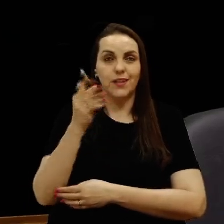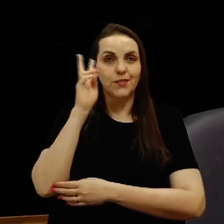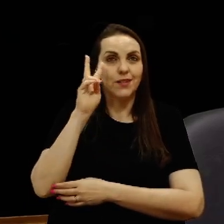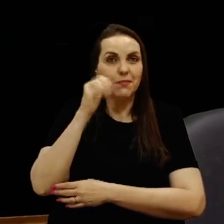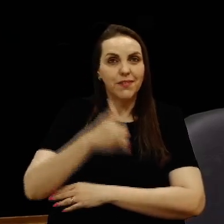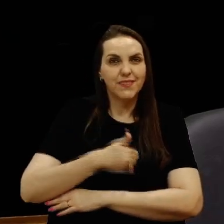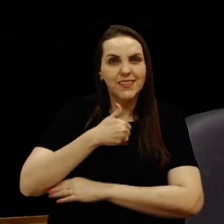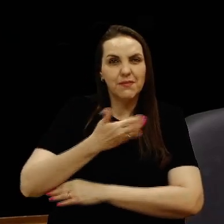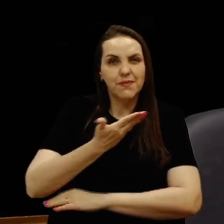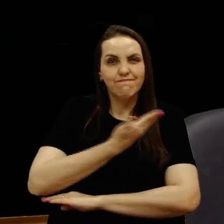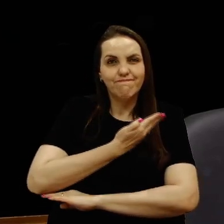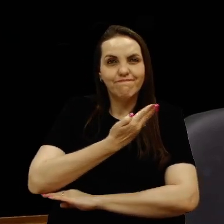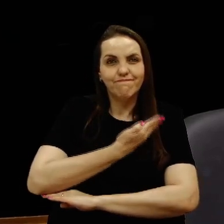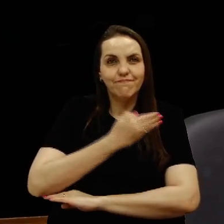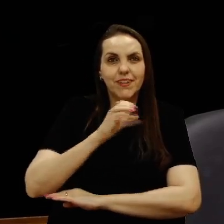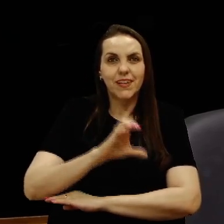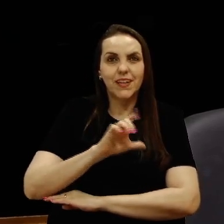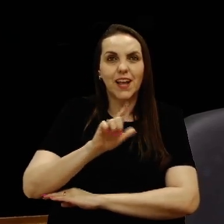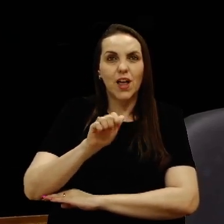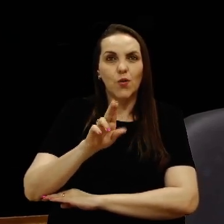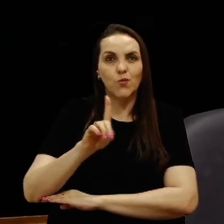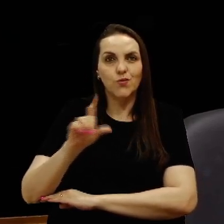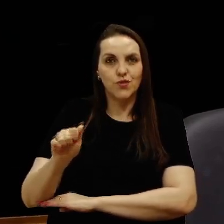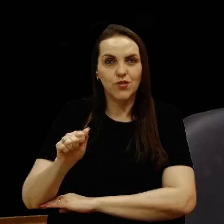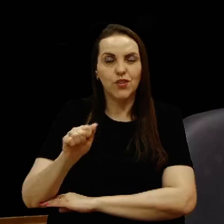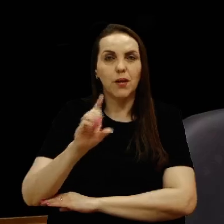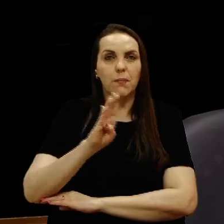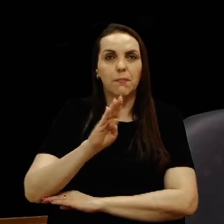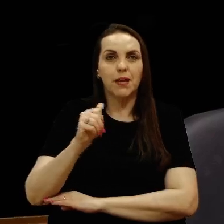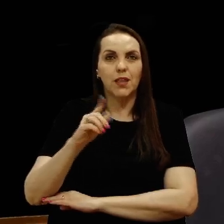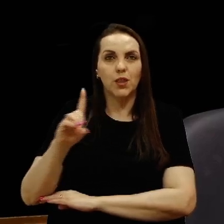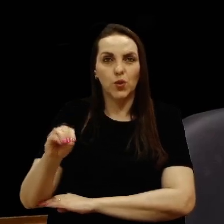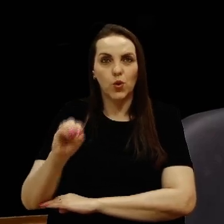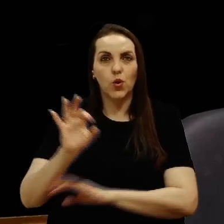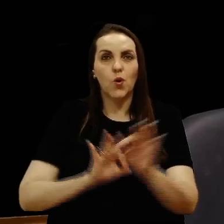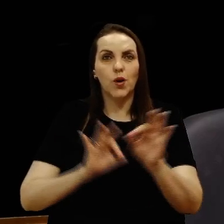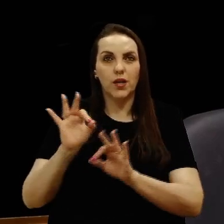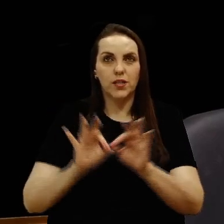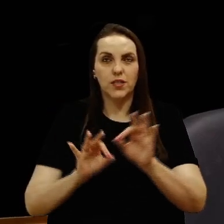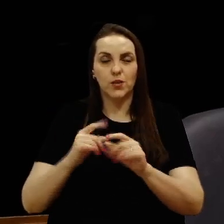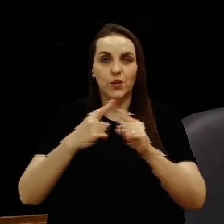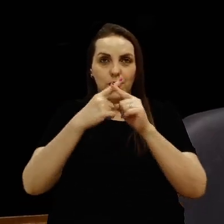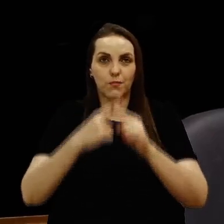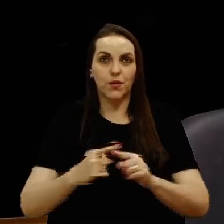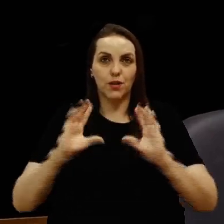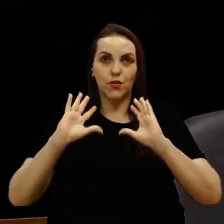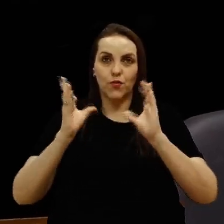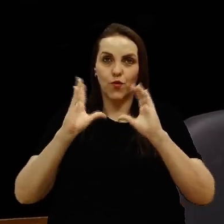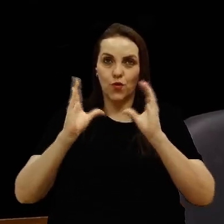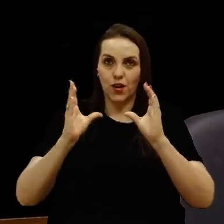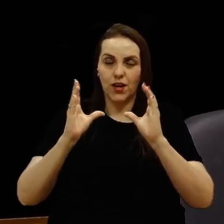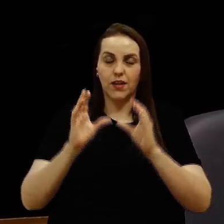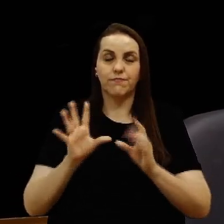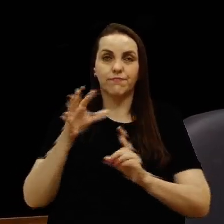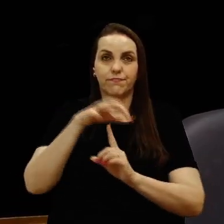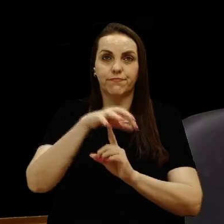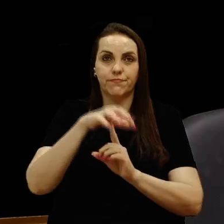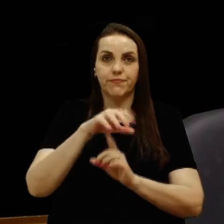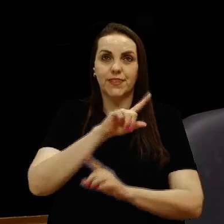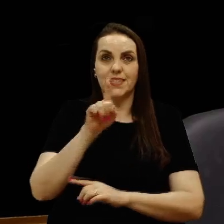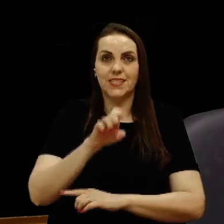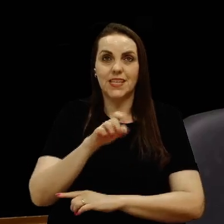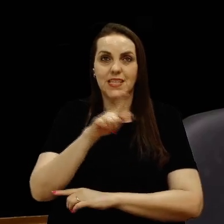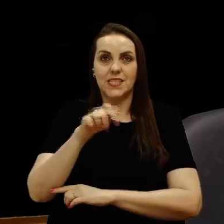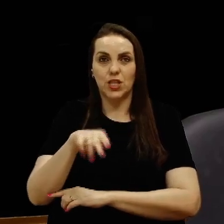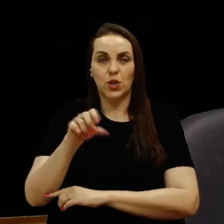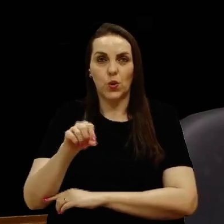minha, Cláudia Ferreira Abado, o nosso organizador do torneio de vôlei do quiosque do Zezinho, lá do Arroio do Sal. Eu, das grandes alegrias da minha